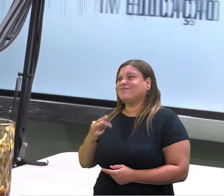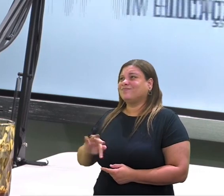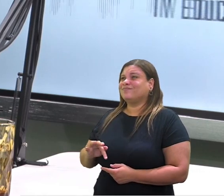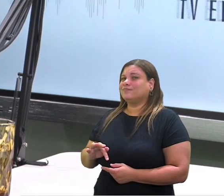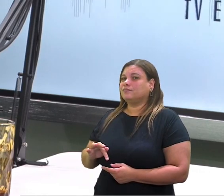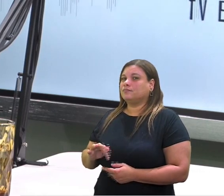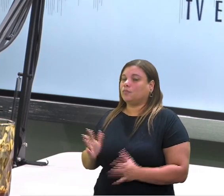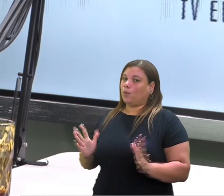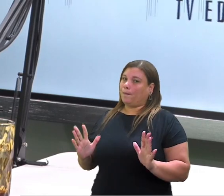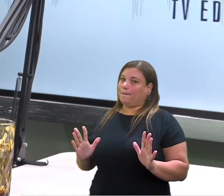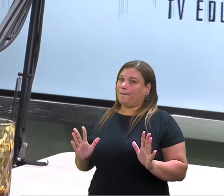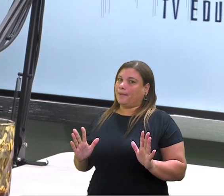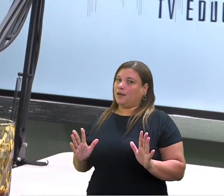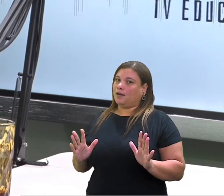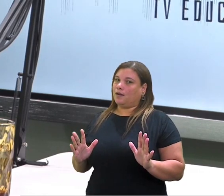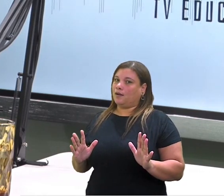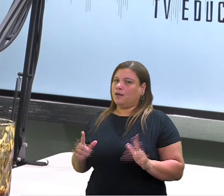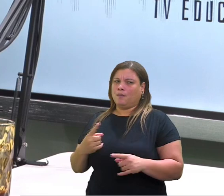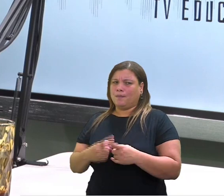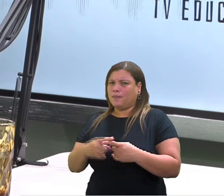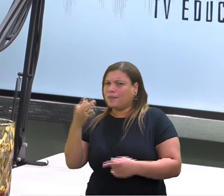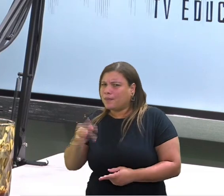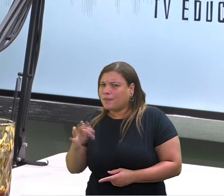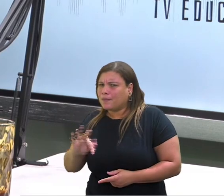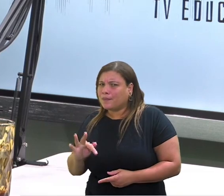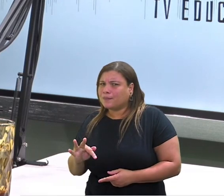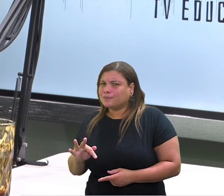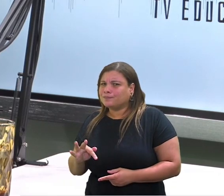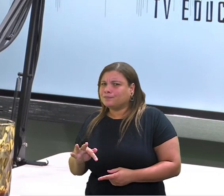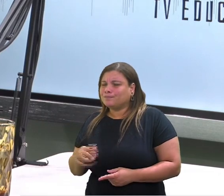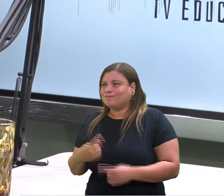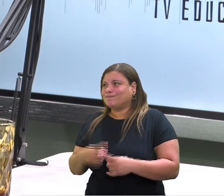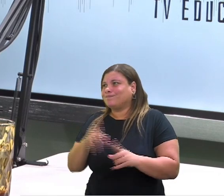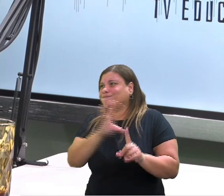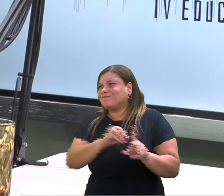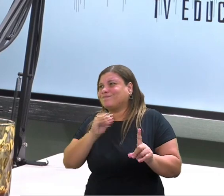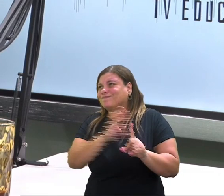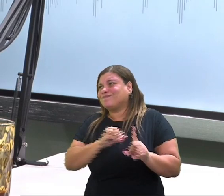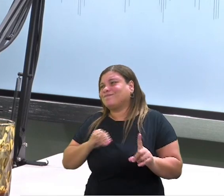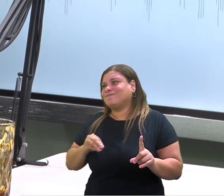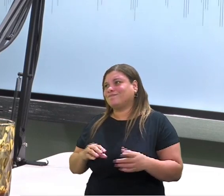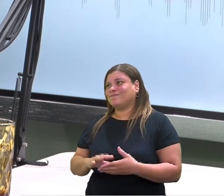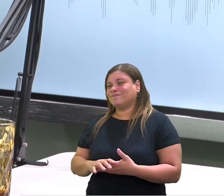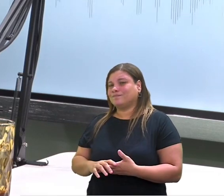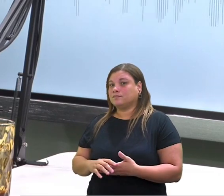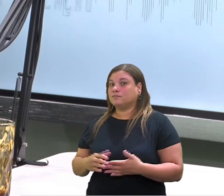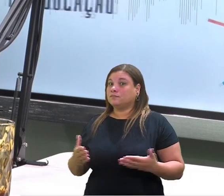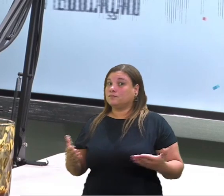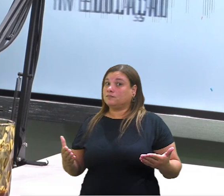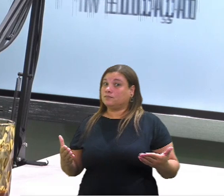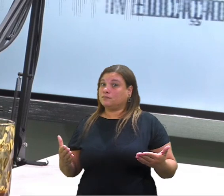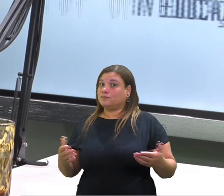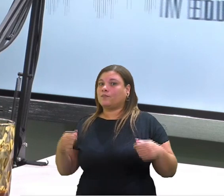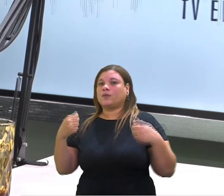perguntar o porquê. Por que você não quer sentar? E era uma criança de 7 anos. Então, algo